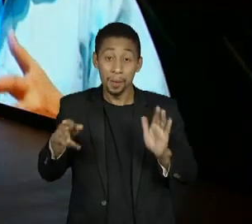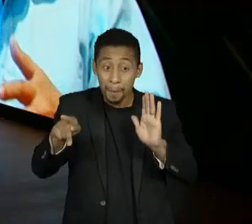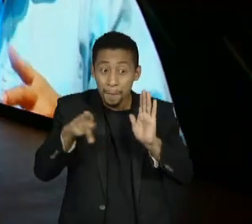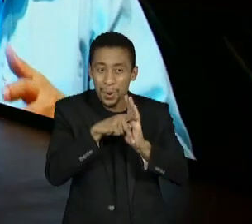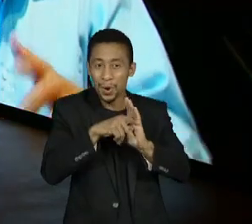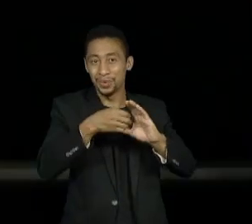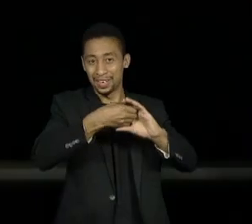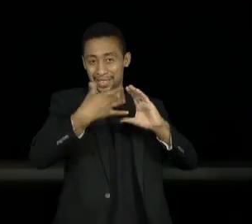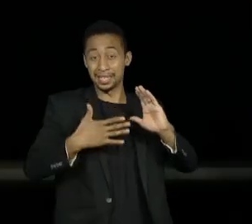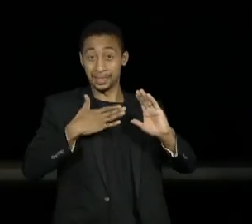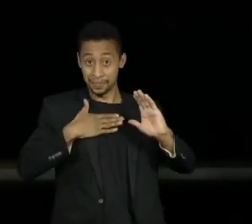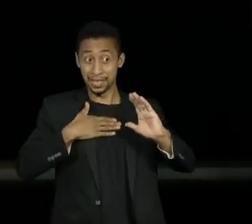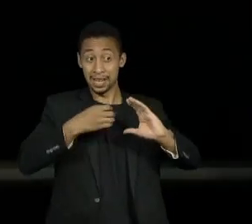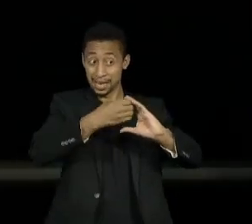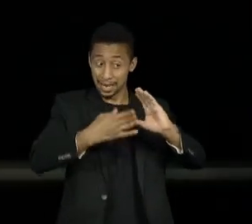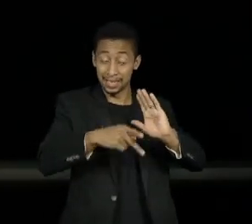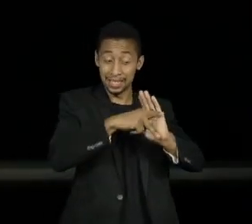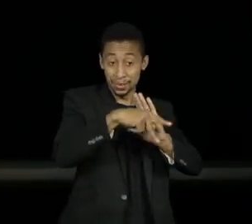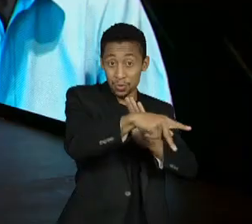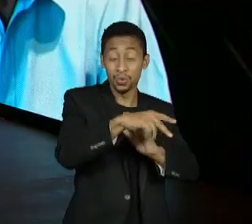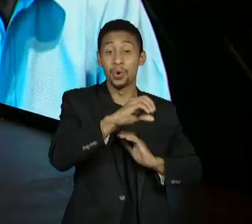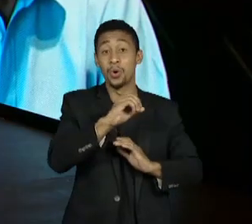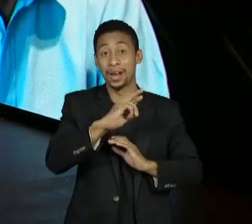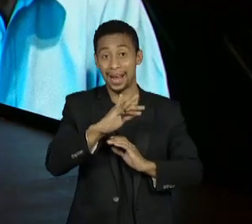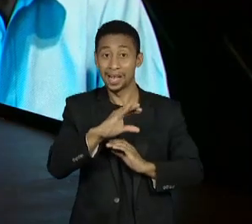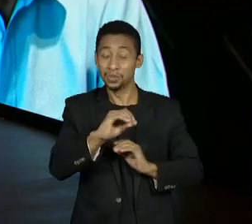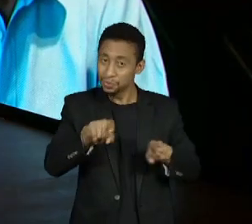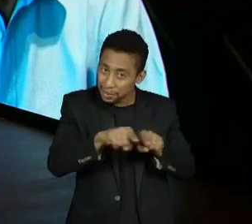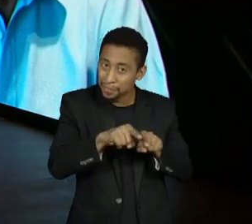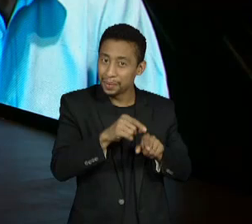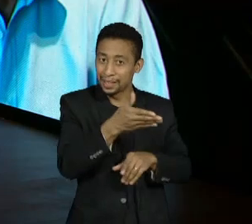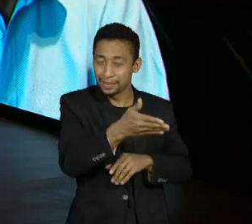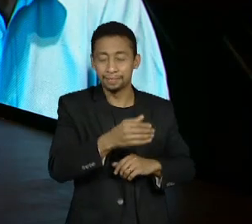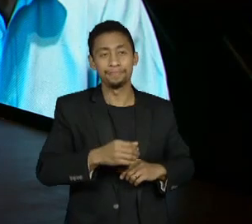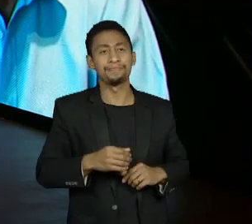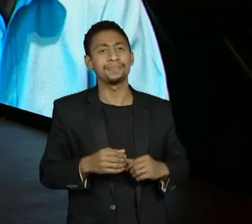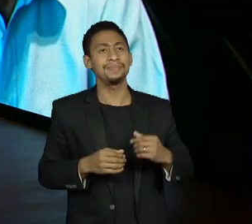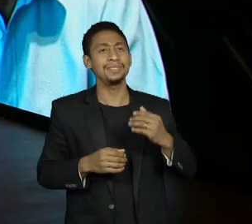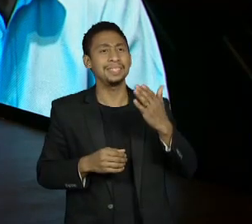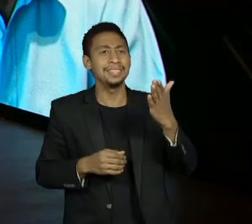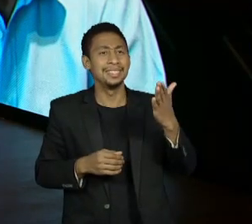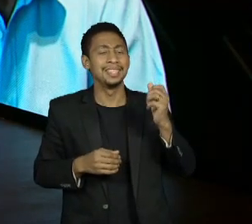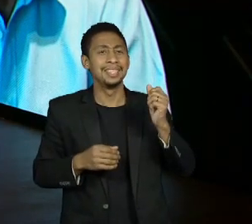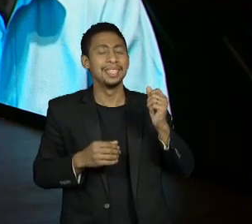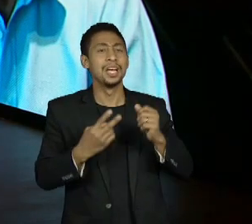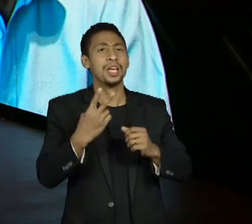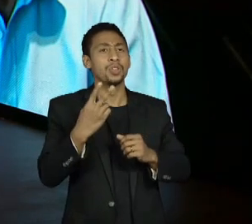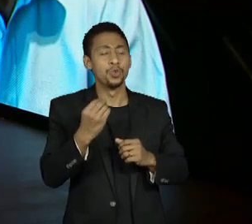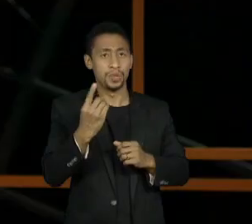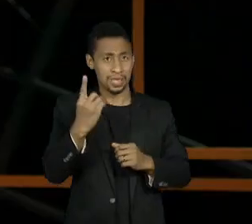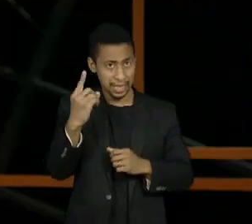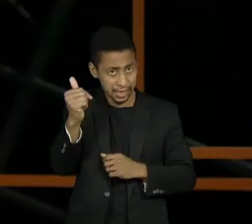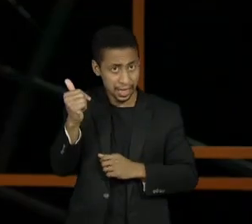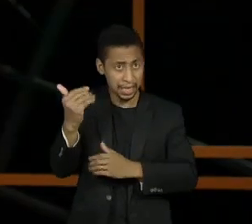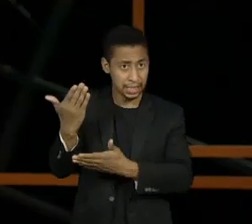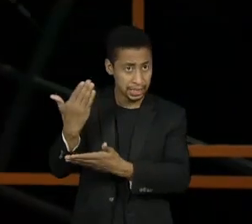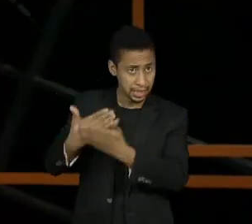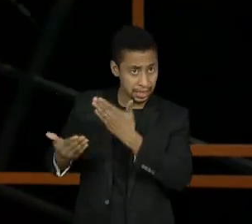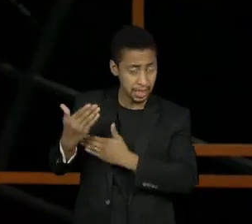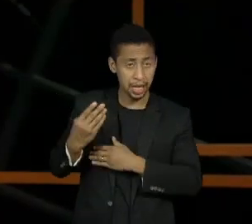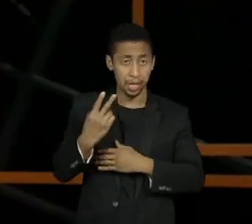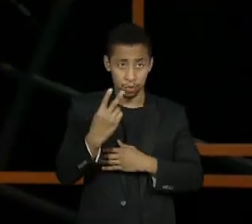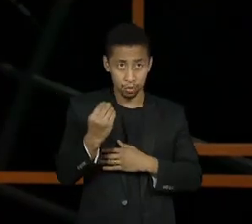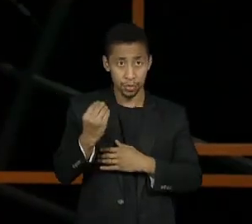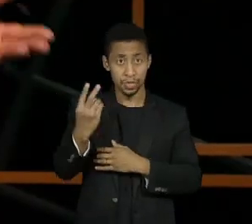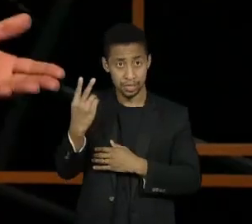é do Maurício. Então estamos felizes assim. Aliás, com essa pegada filosófica, em 2017 você lançou em parceria com o